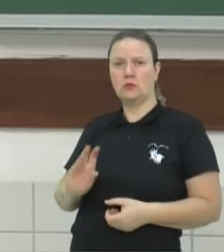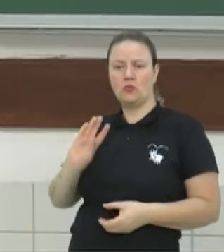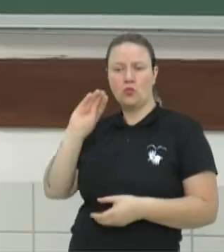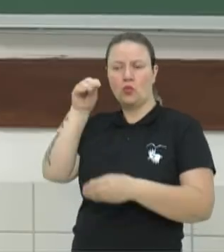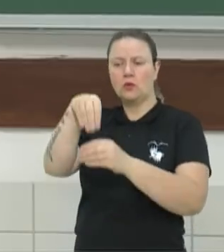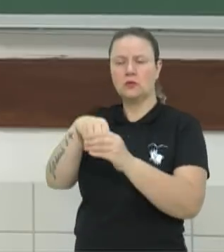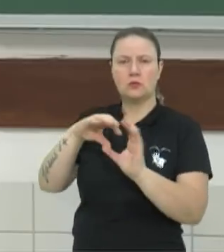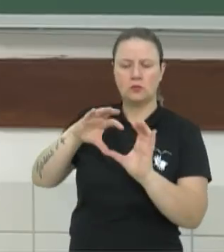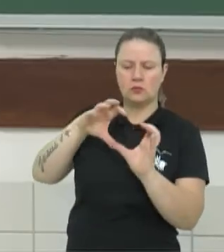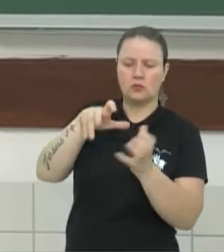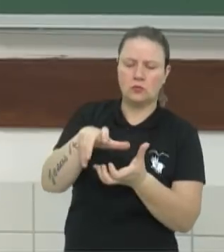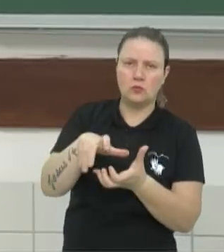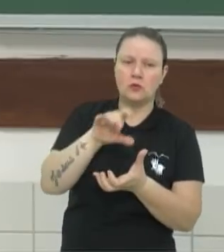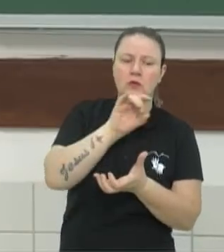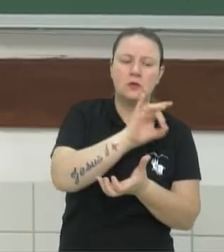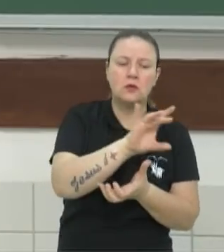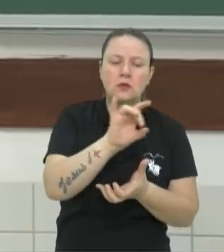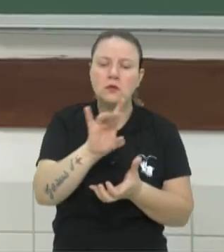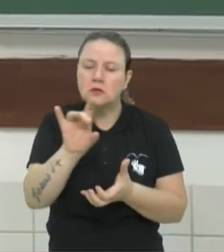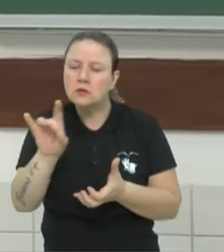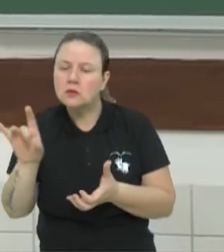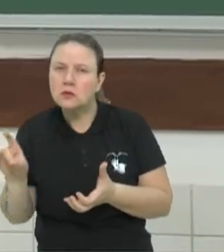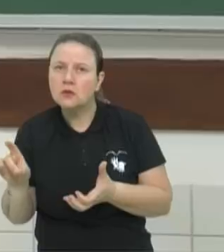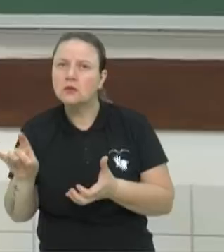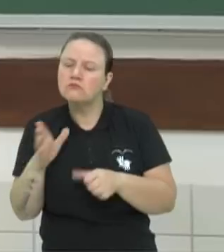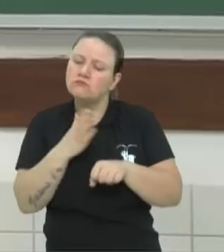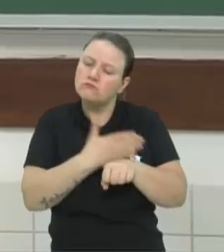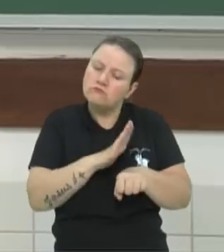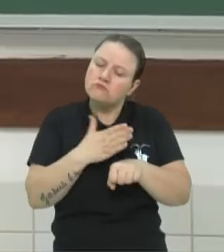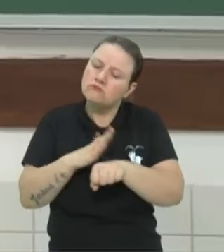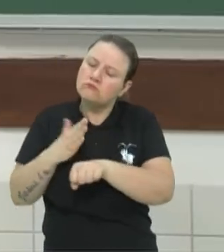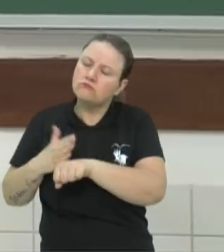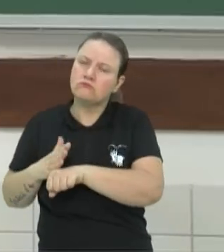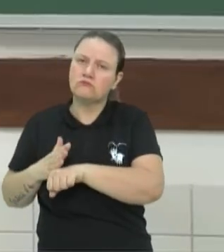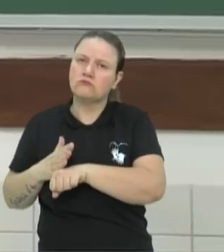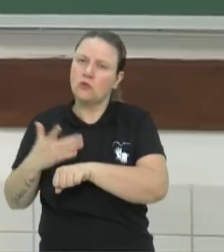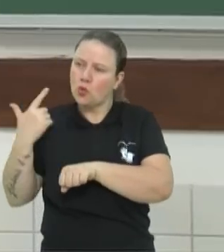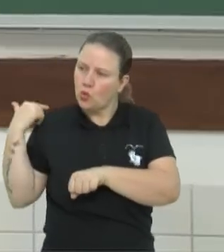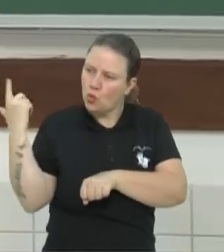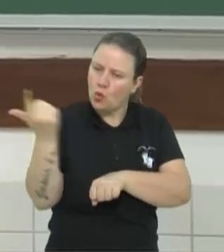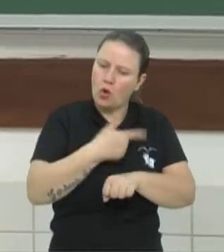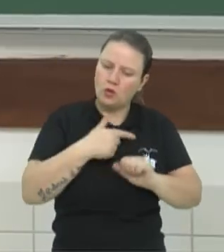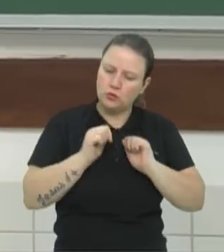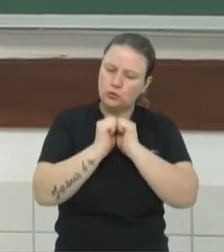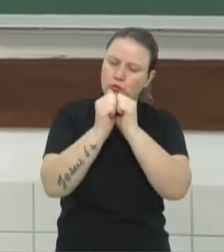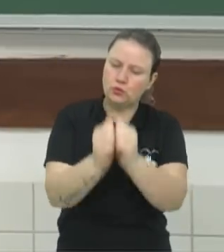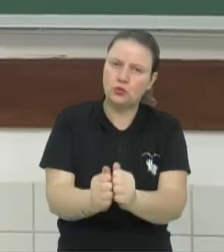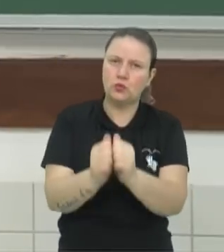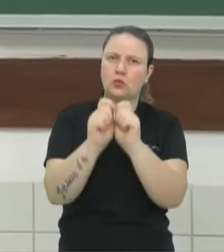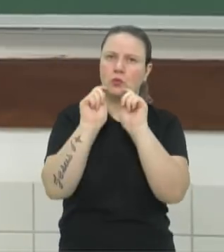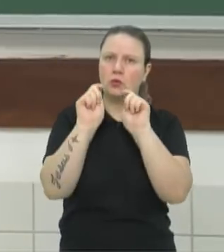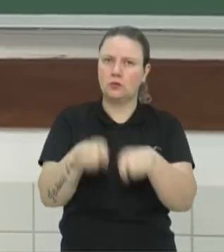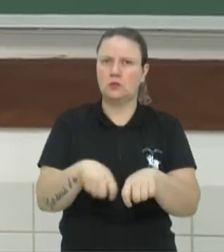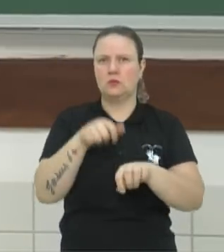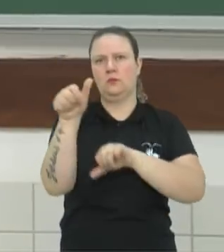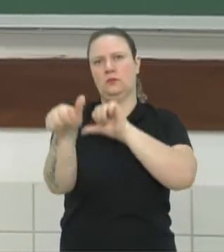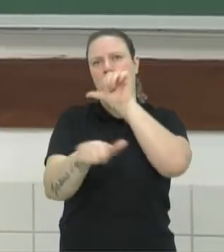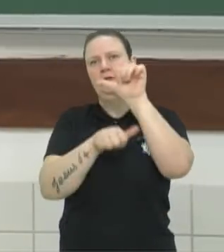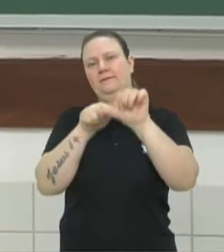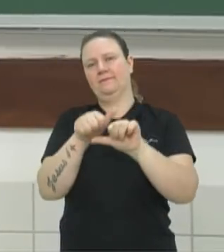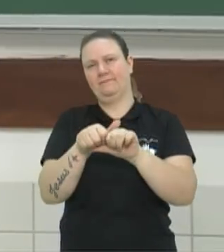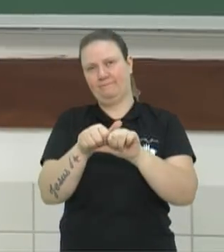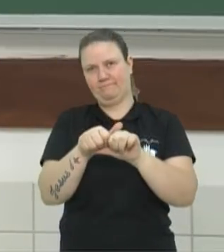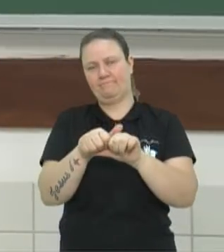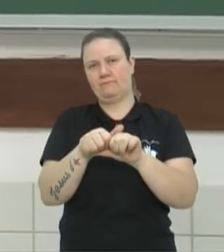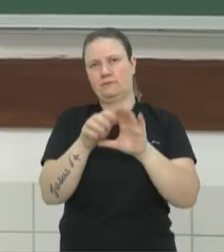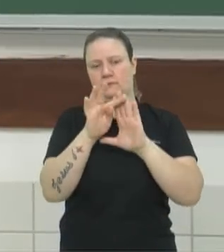parte. Cada um fazendo um pouquinho, a gente consegue alterar alguma coisa no mundo. E de que mudança que ele estava falando ali no nosso texto? Era